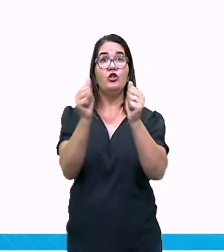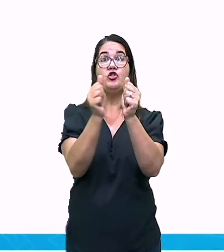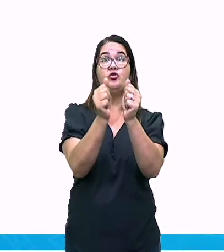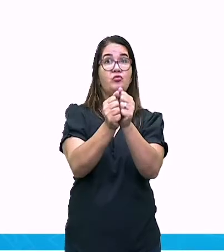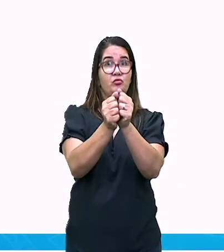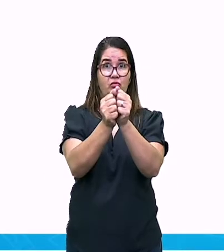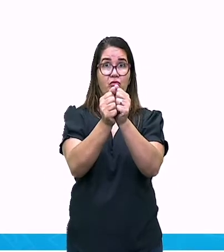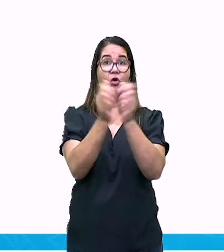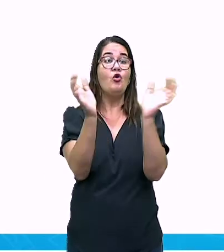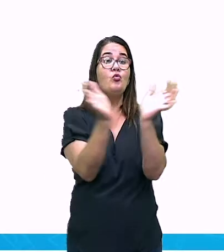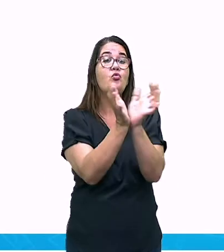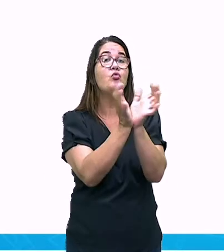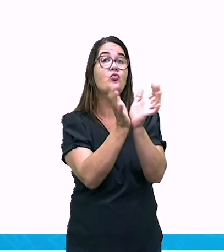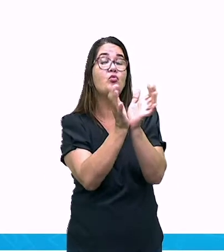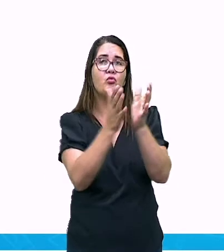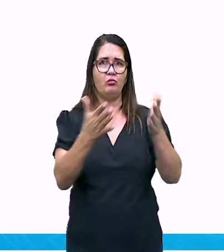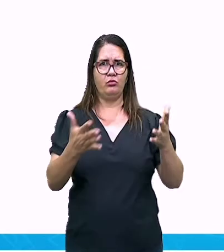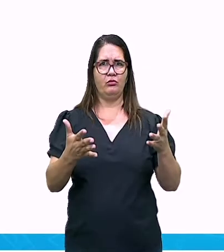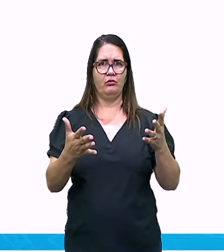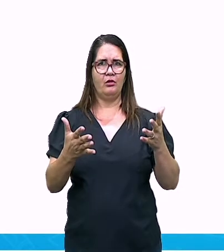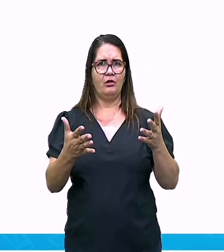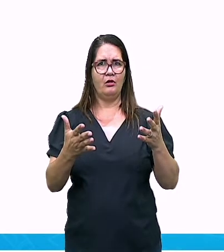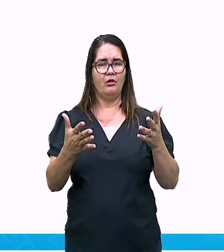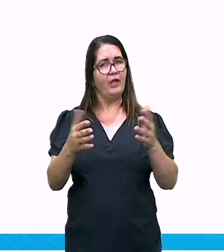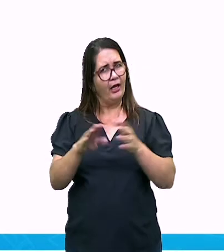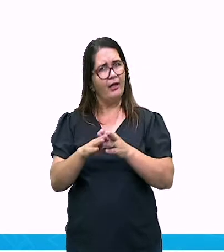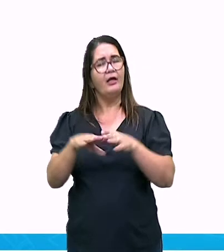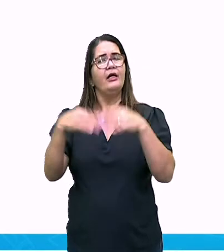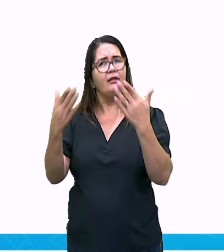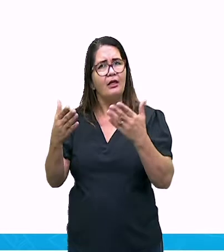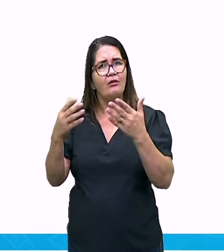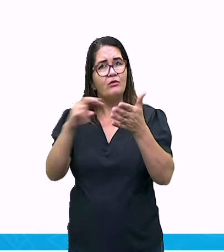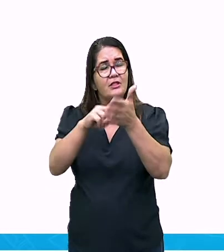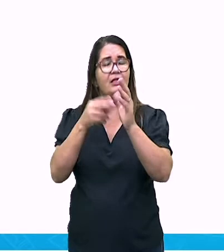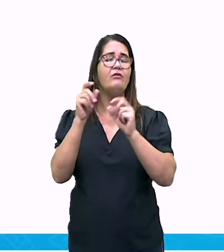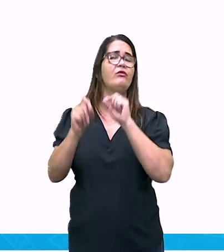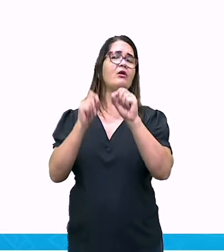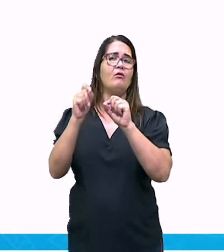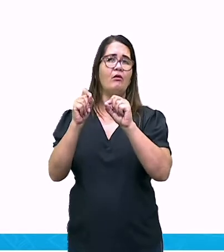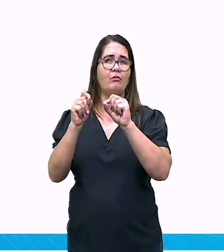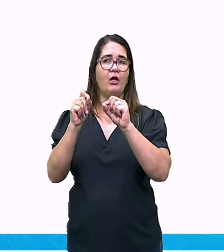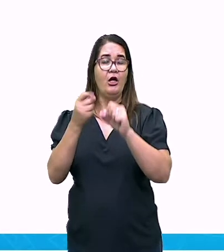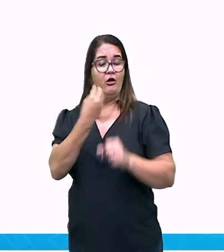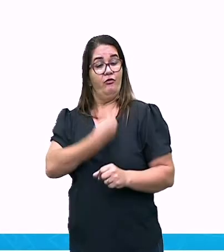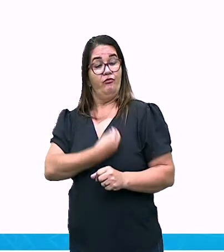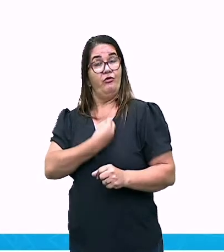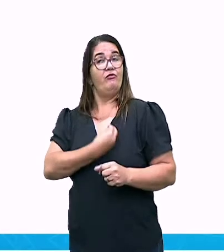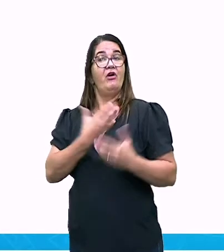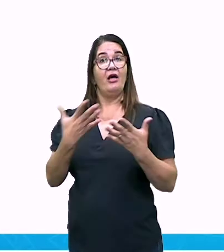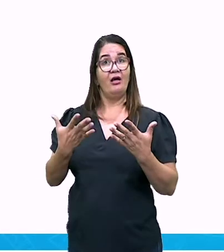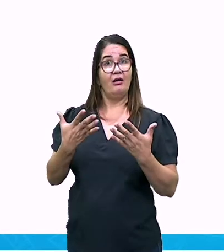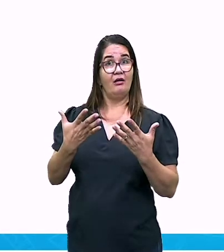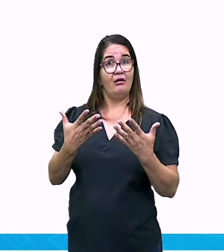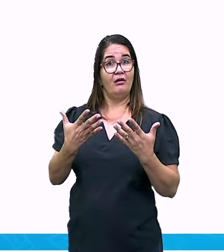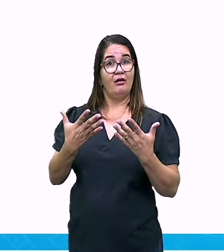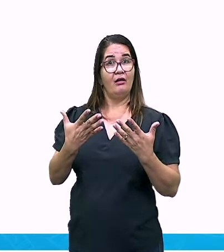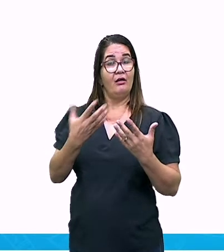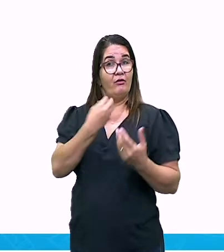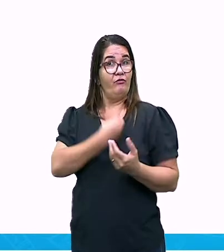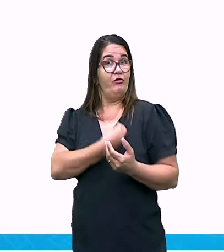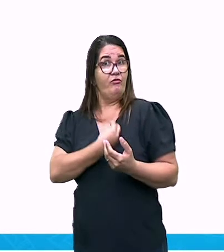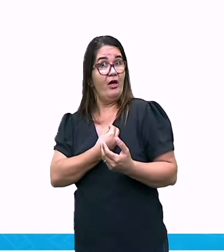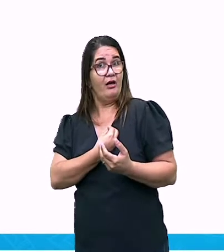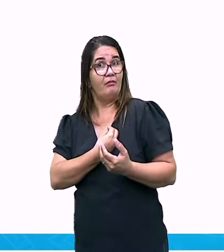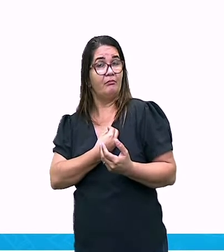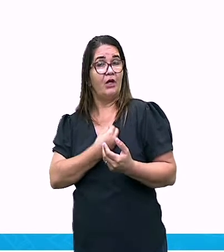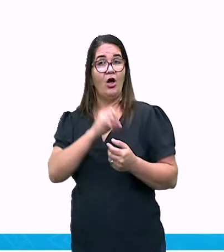então. Olha, eu poderia dar até dois sentidos, modificar essa palavra. Sobreviver e sobreviver